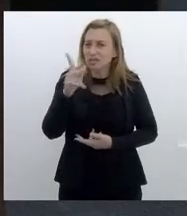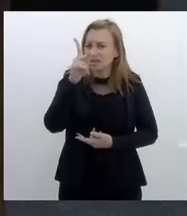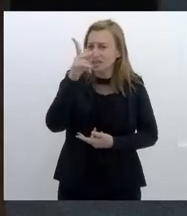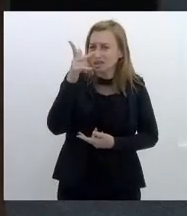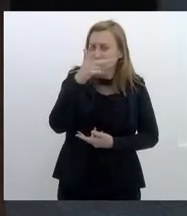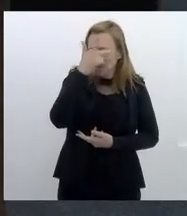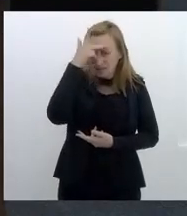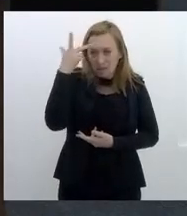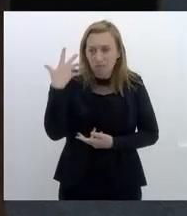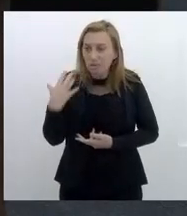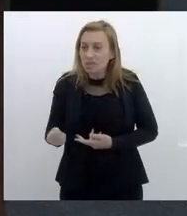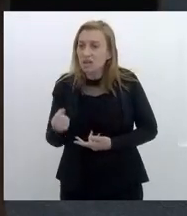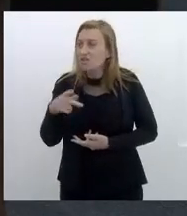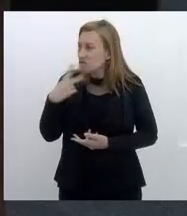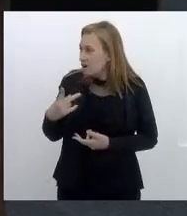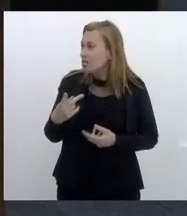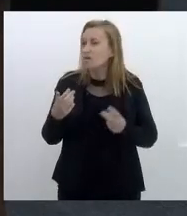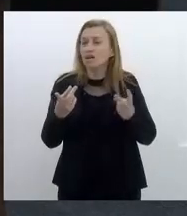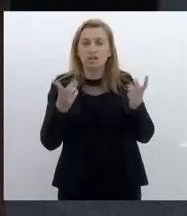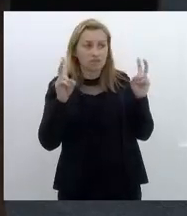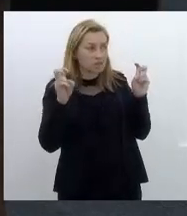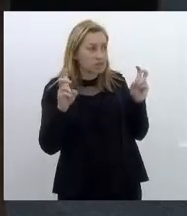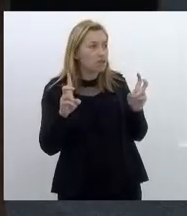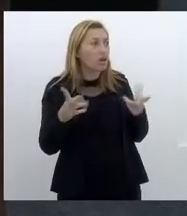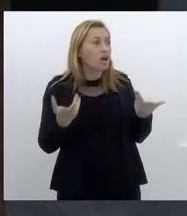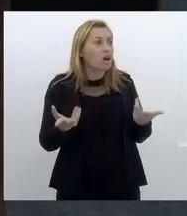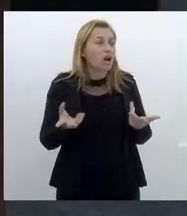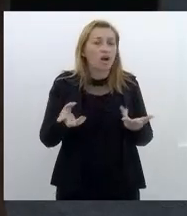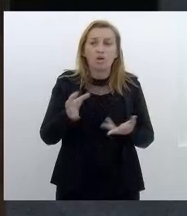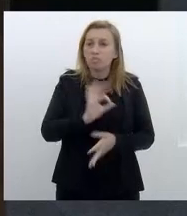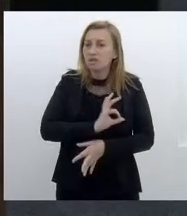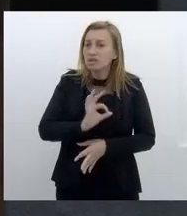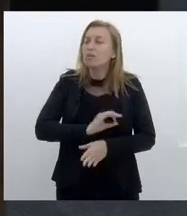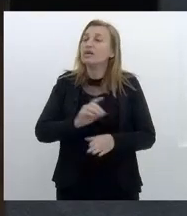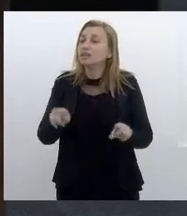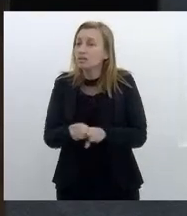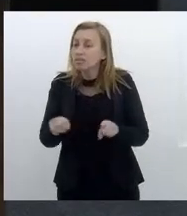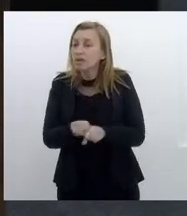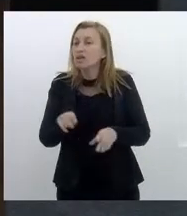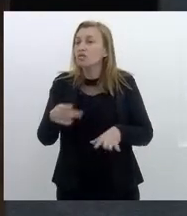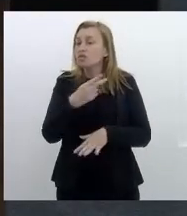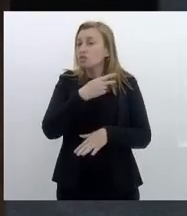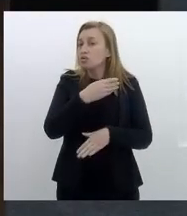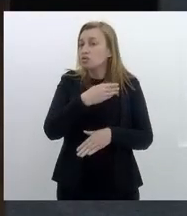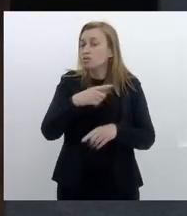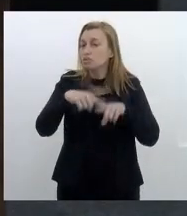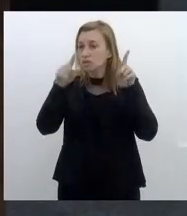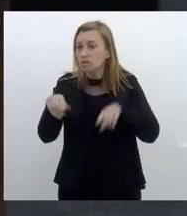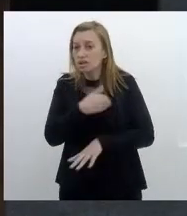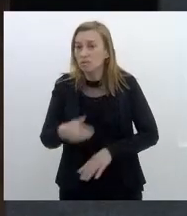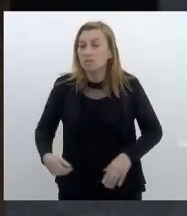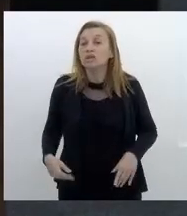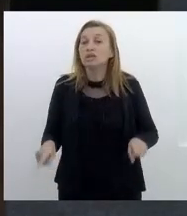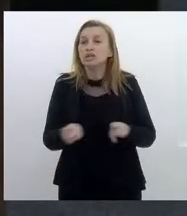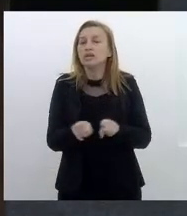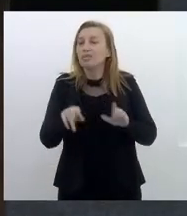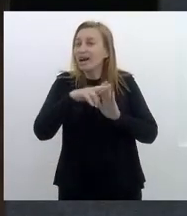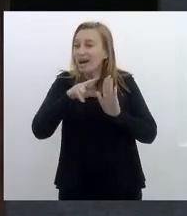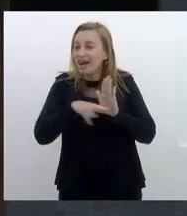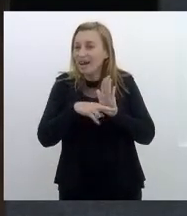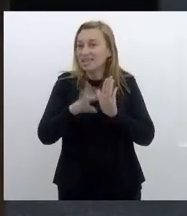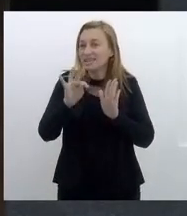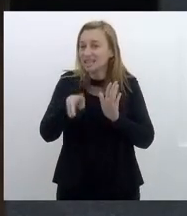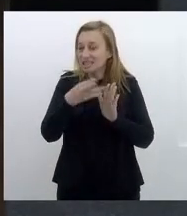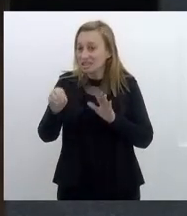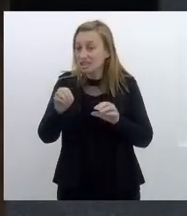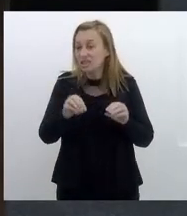fala o tanto pela questão dos policiais vai se com pelo conjunto dos a rua tá E também a questão da regra de transição